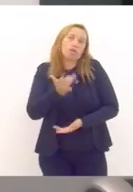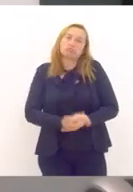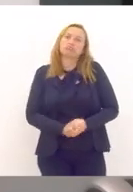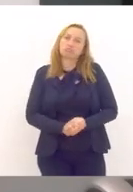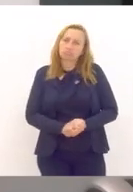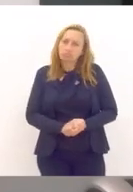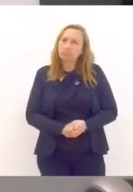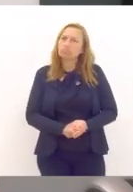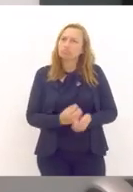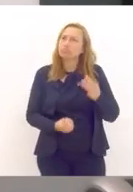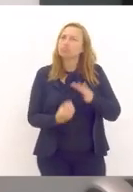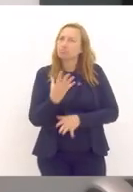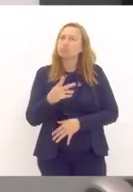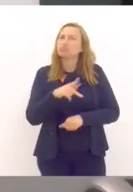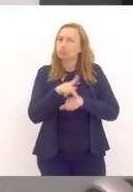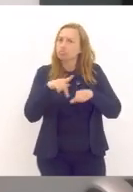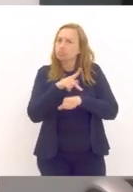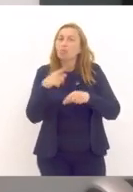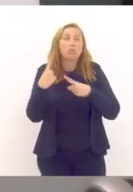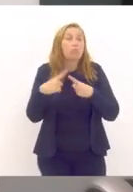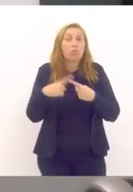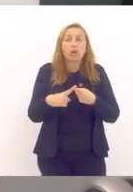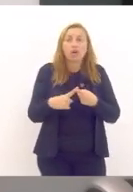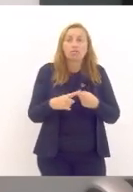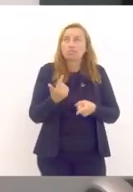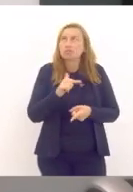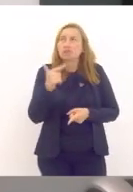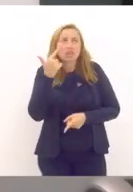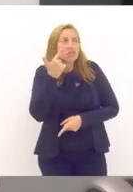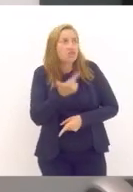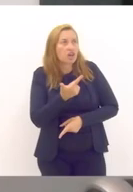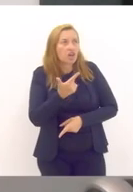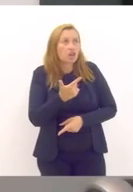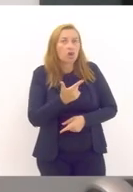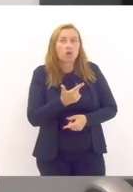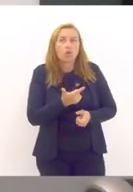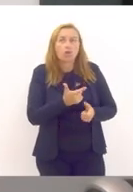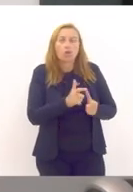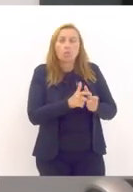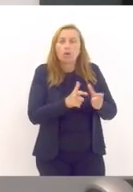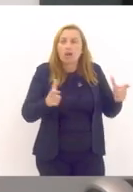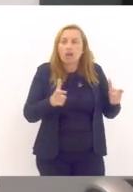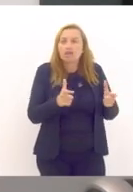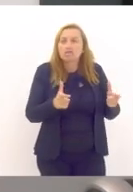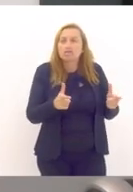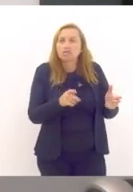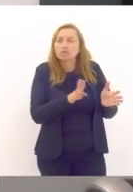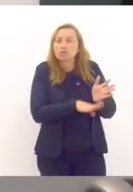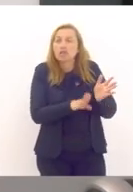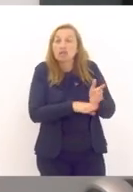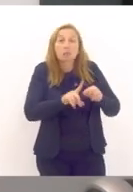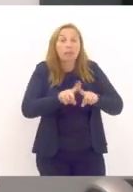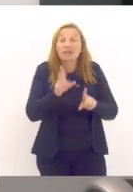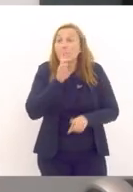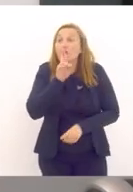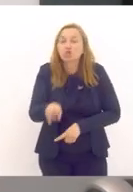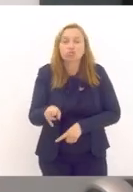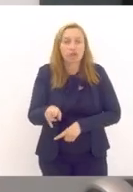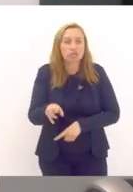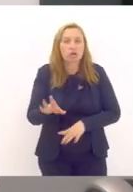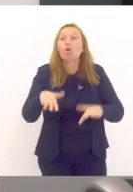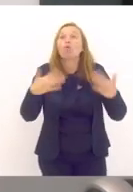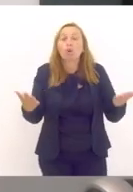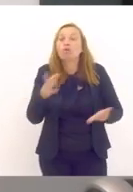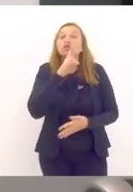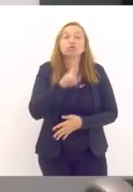uma burrice que foi instalada nesse país, porque não se tem que olhar, não é o tamanho da despesa, mas é para o resultado. E que resultado nós